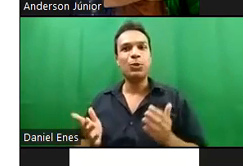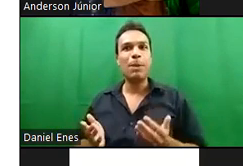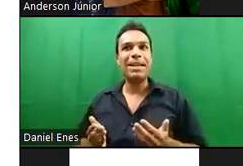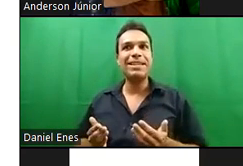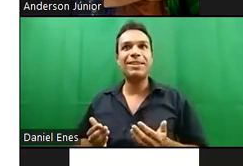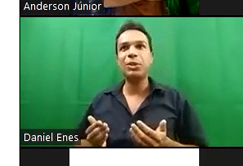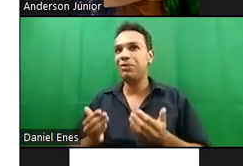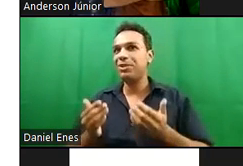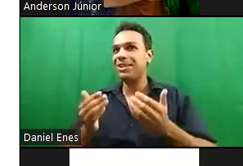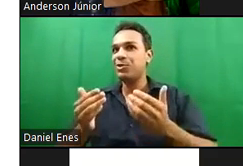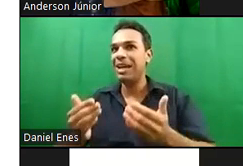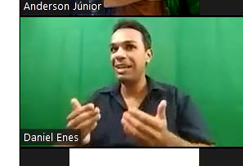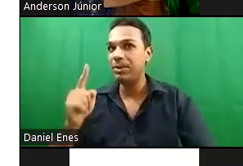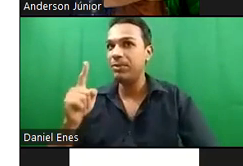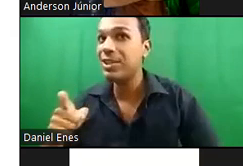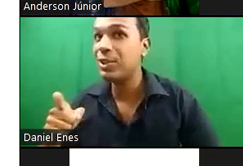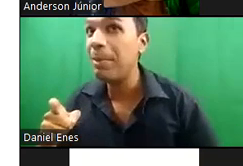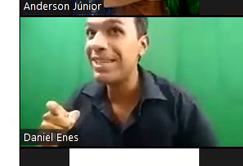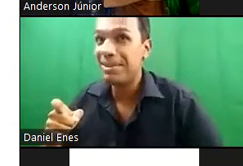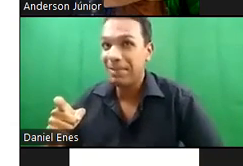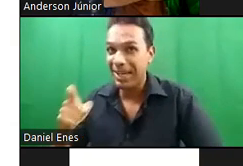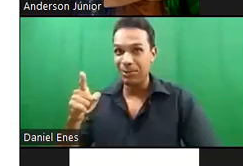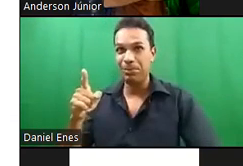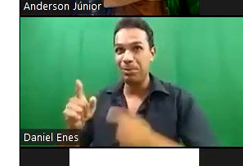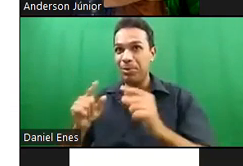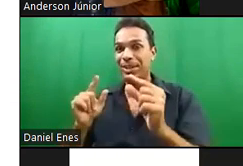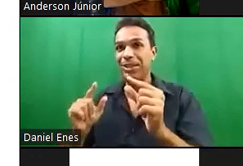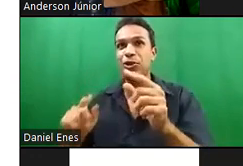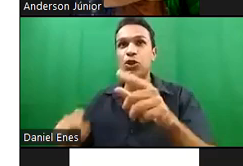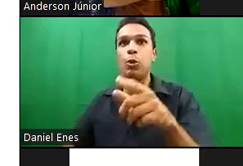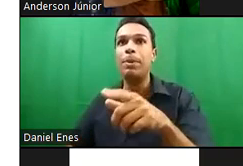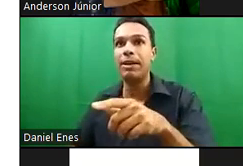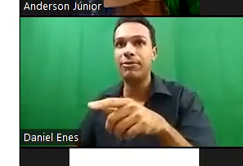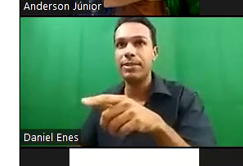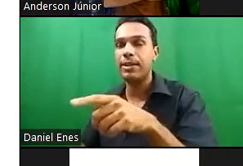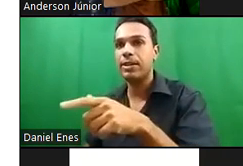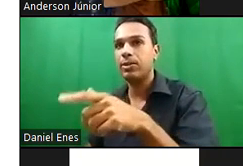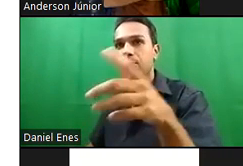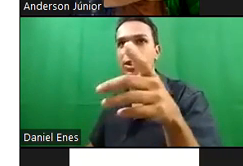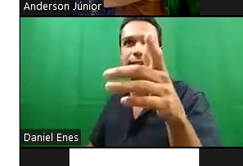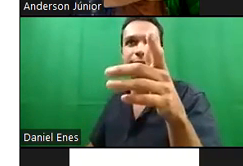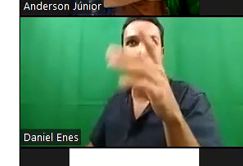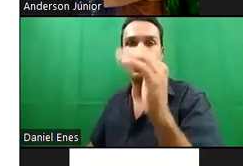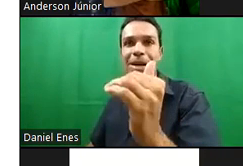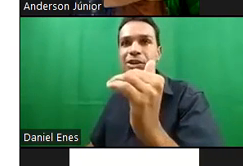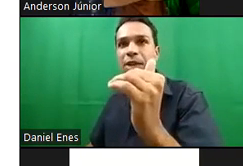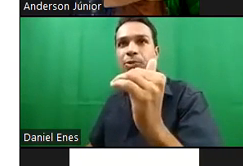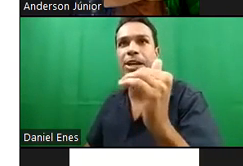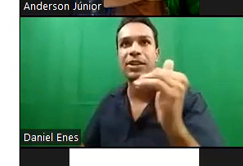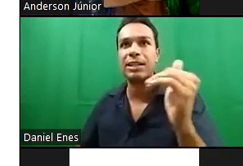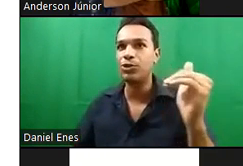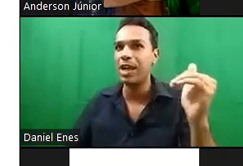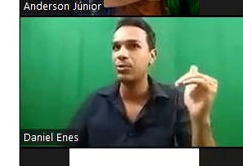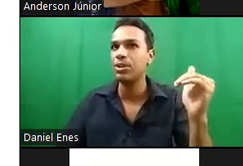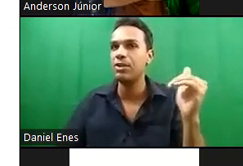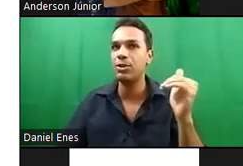estou apresentando para vocês uma língua e vocês estão percebendo, pelo pouquinho... Desculpa, tá, Franciane, que eu não tinha, sem querer, eu tinha baixado a janela